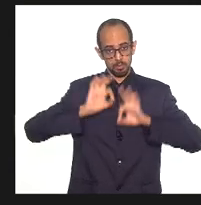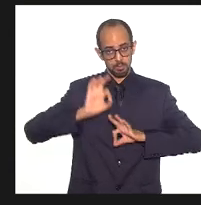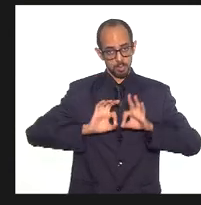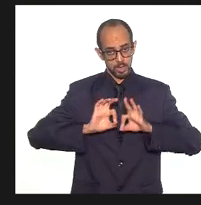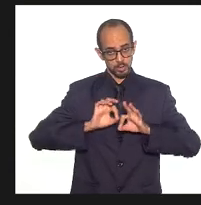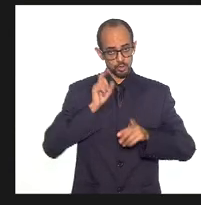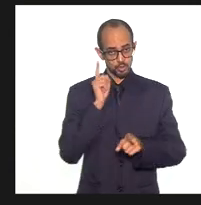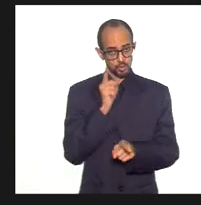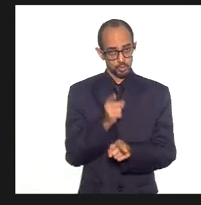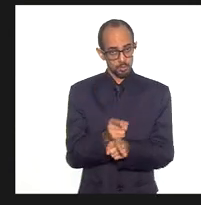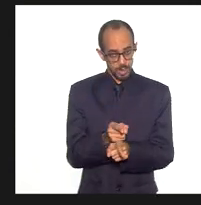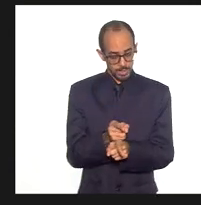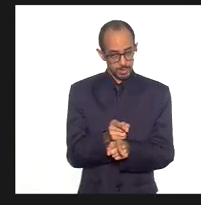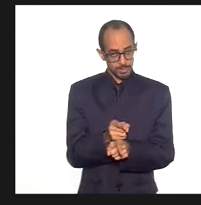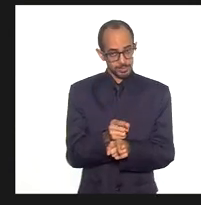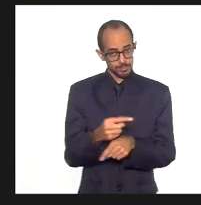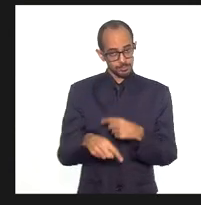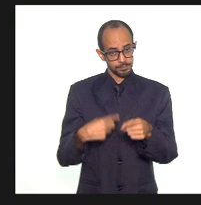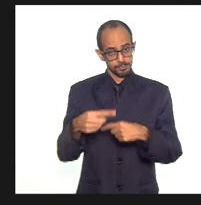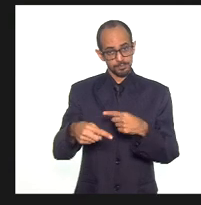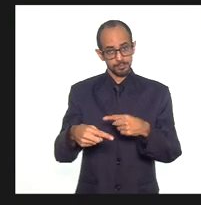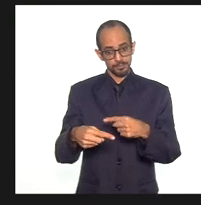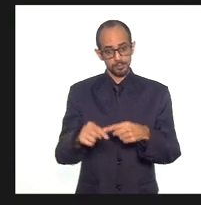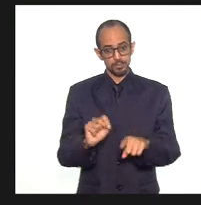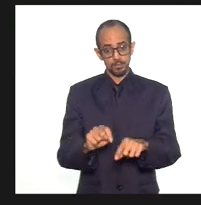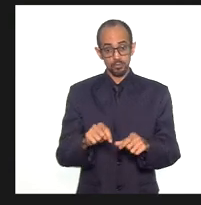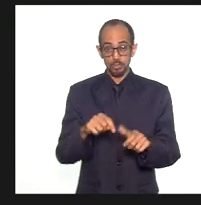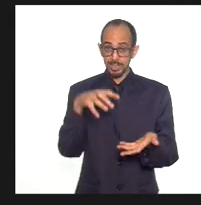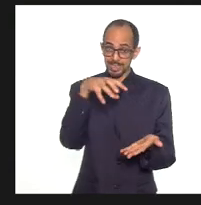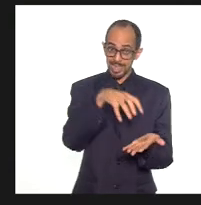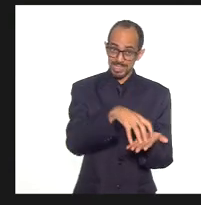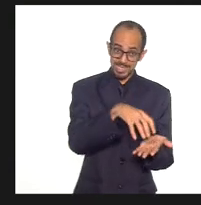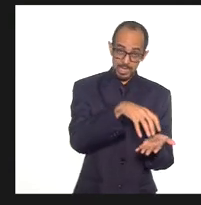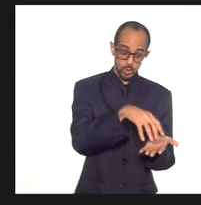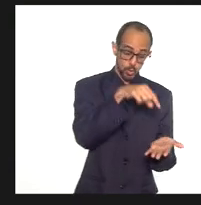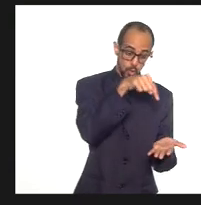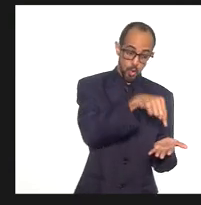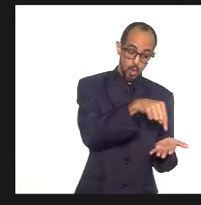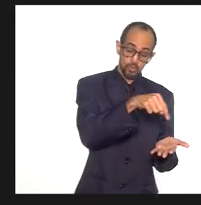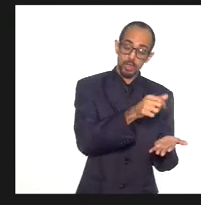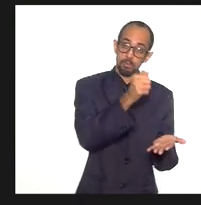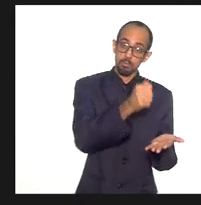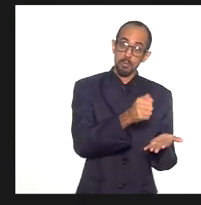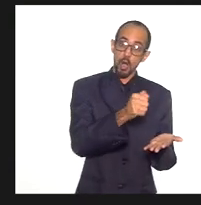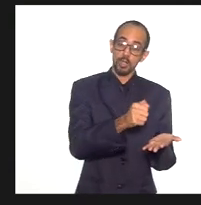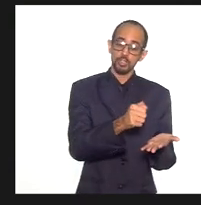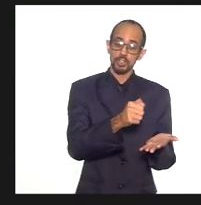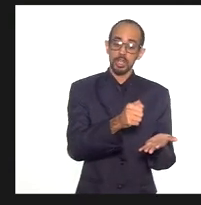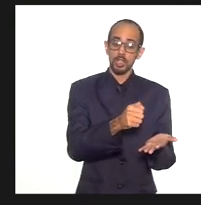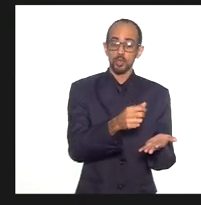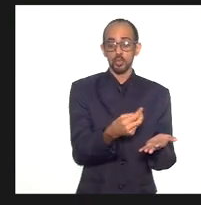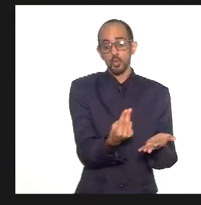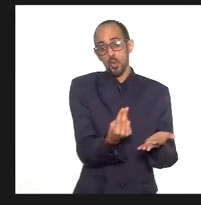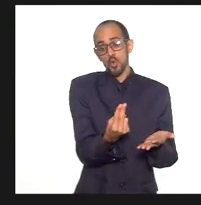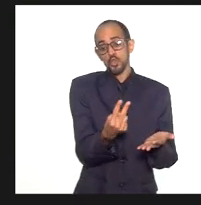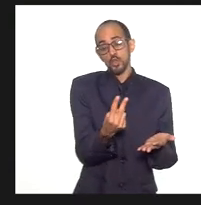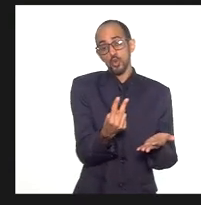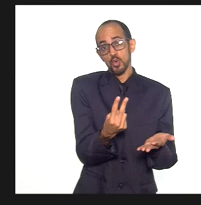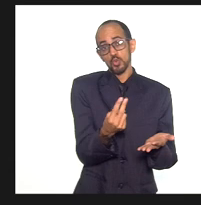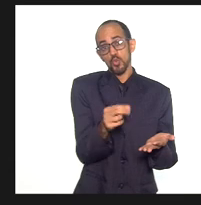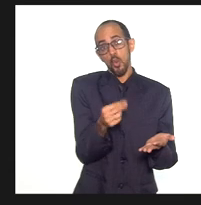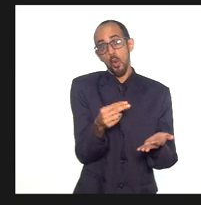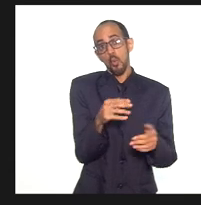descoberta e a partir desta área de concessão você pode ter dois ou mais campos